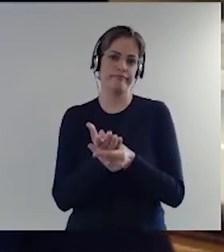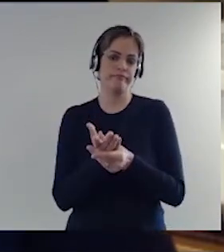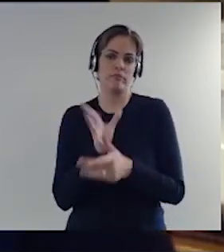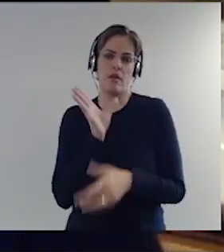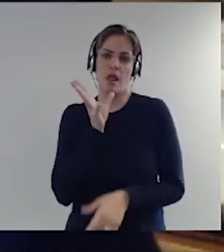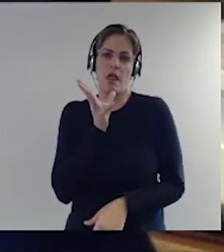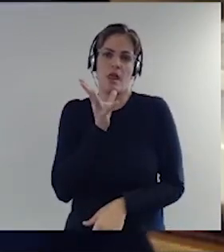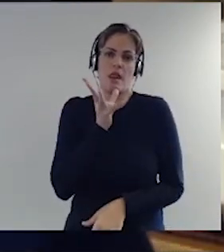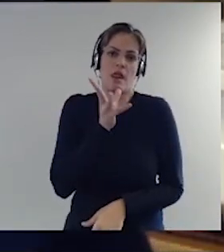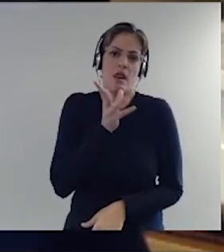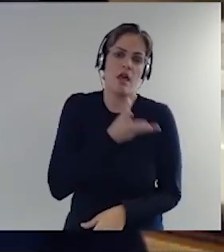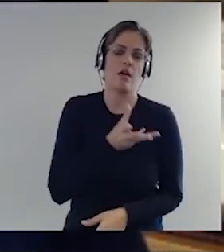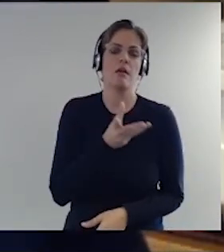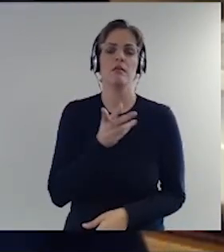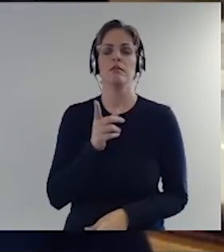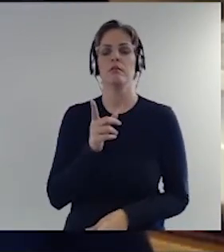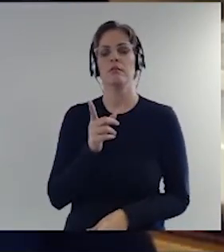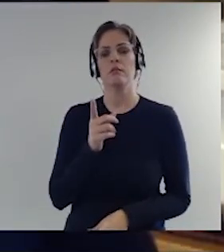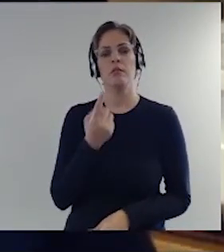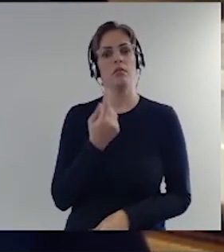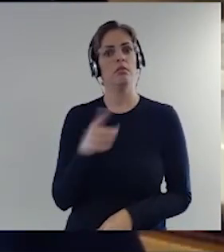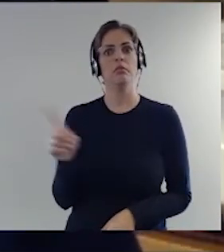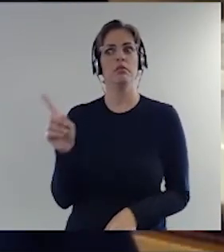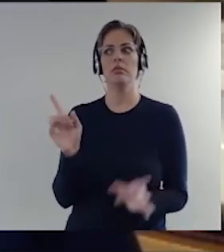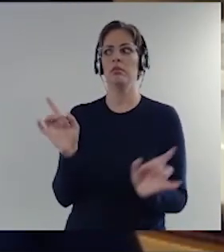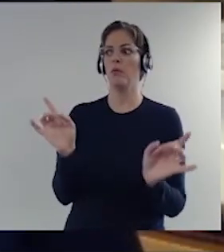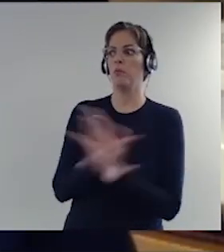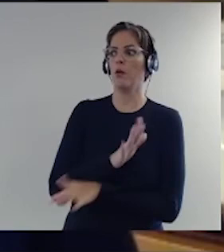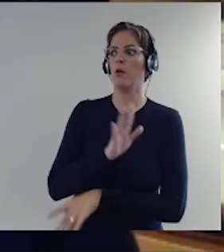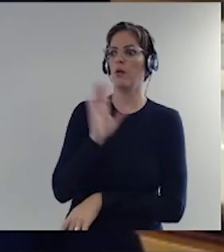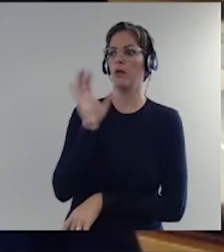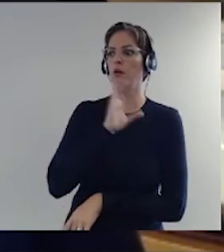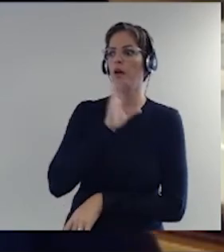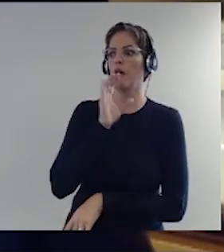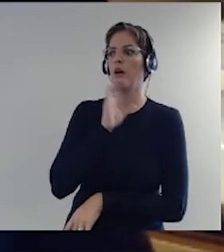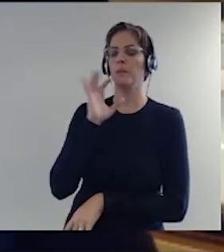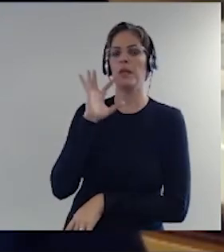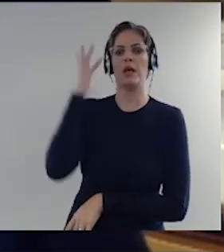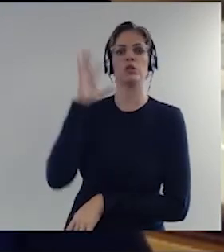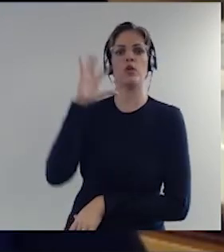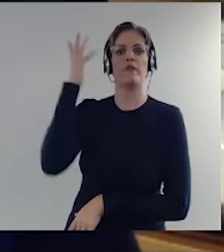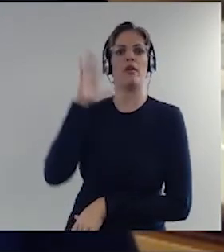e porque não estão preparados para atender essa demanda